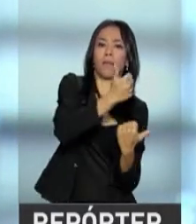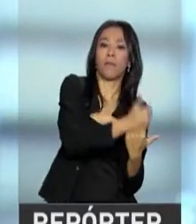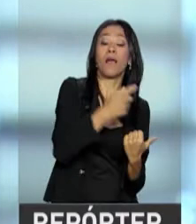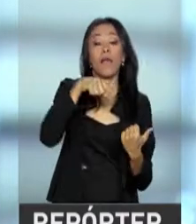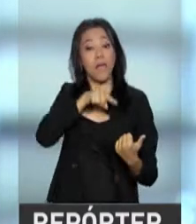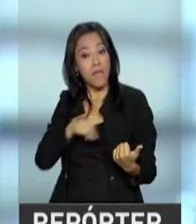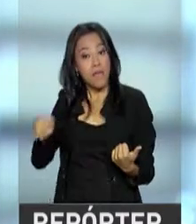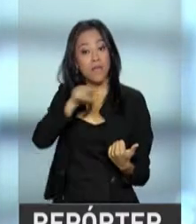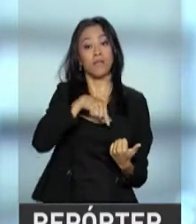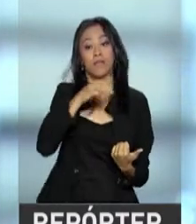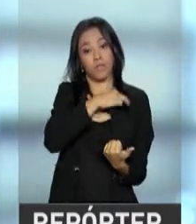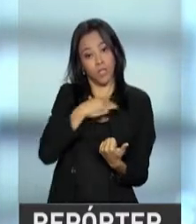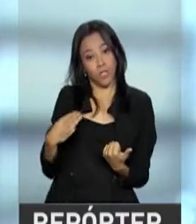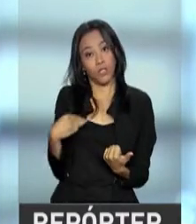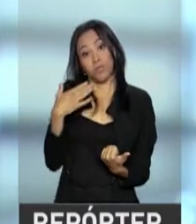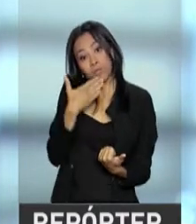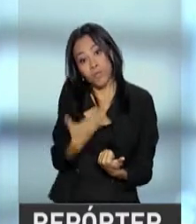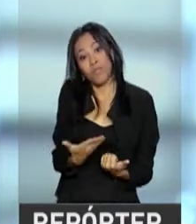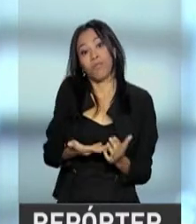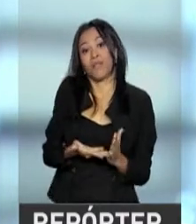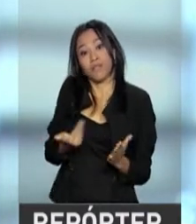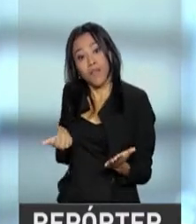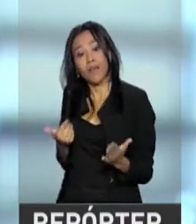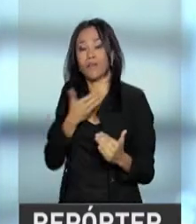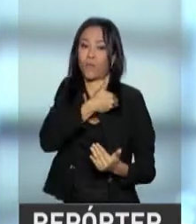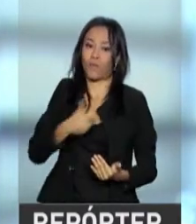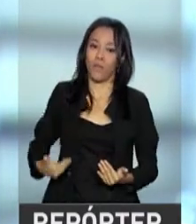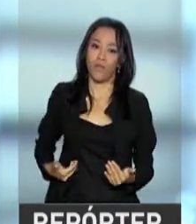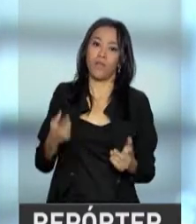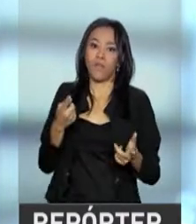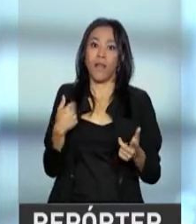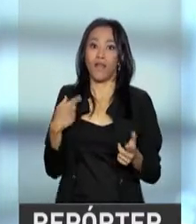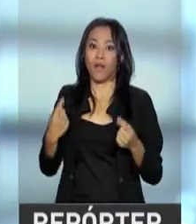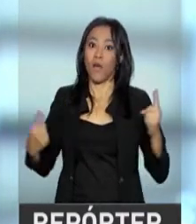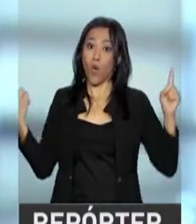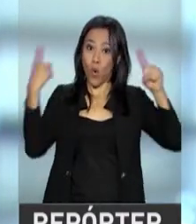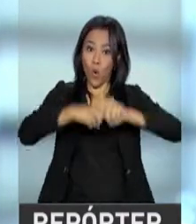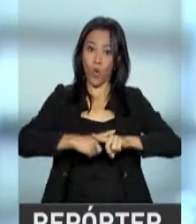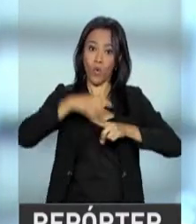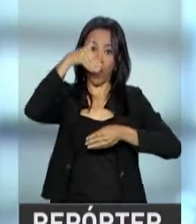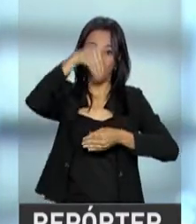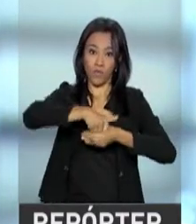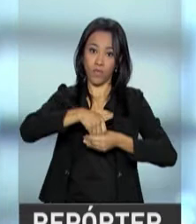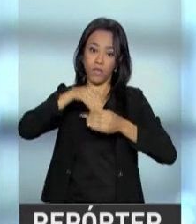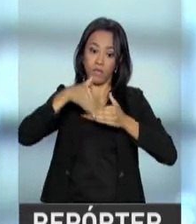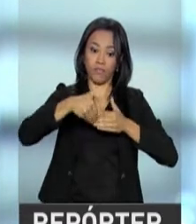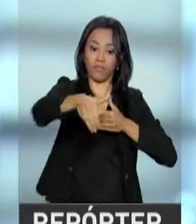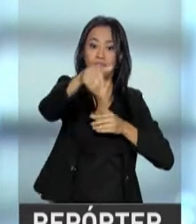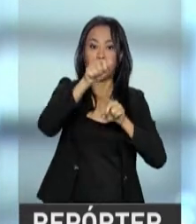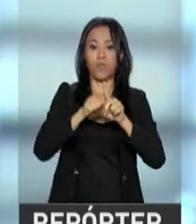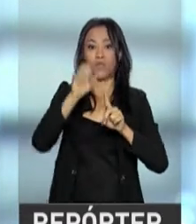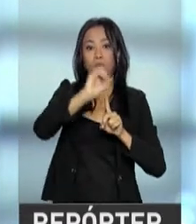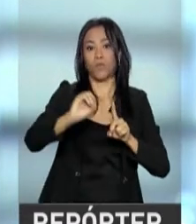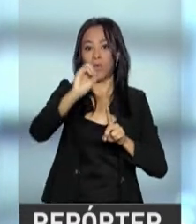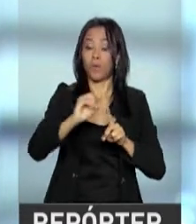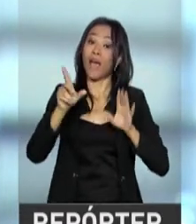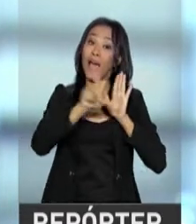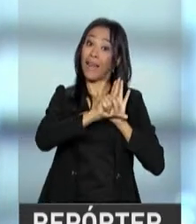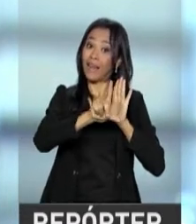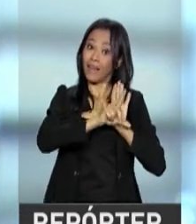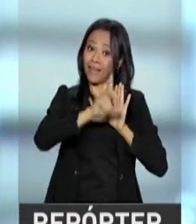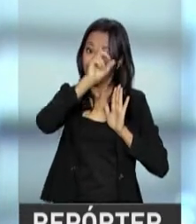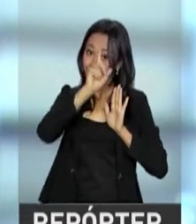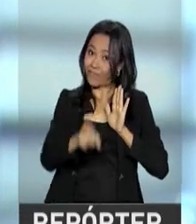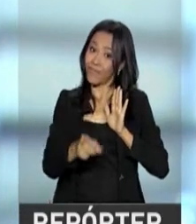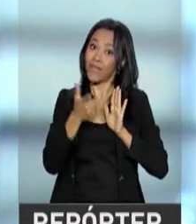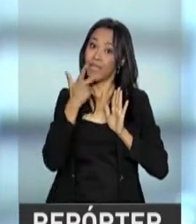dessas pastas pediram para deixar o governo, para poderem participar, concorrer nas eleições deste ano. Segundo a lei, o prazo para